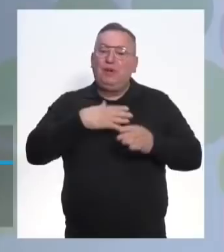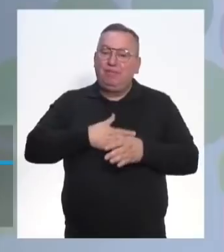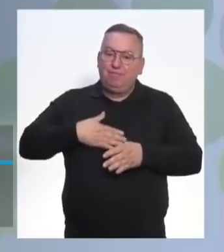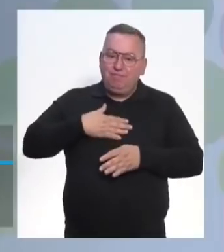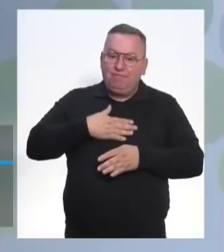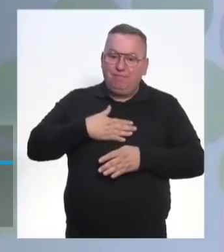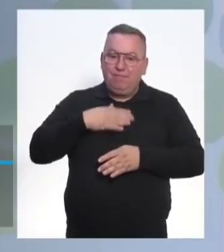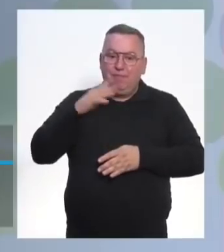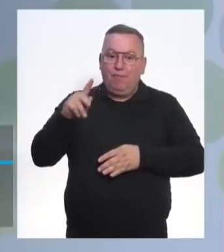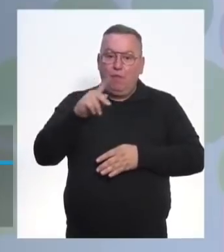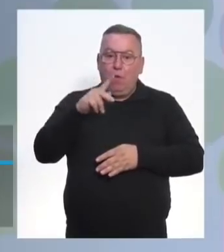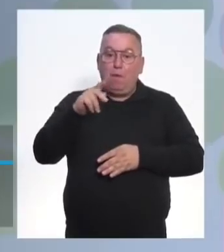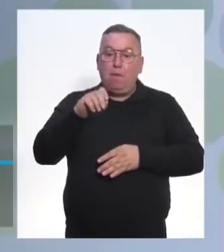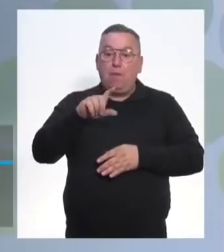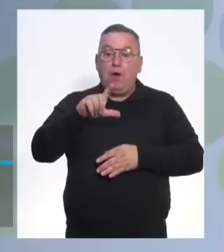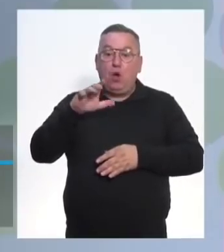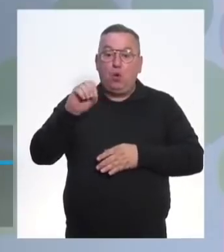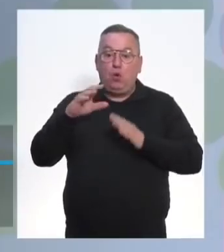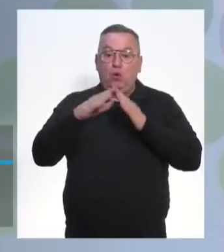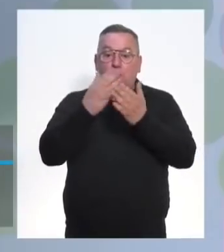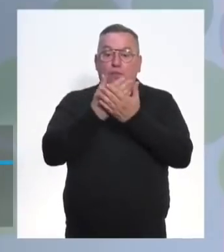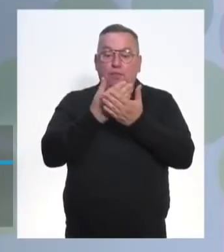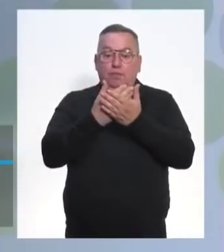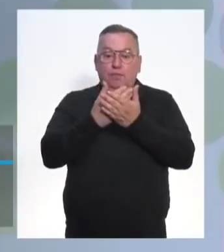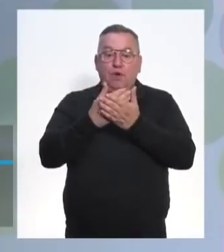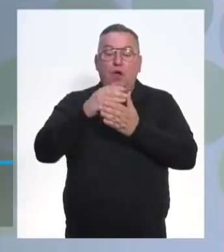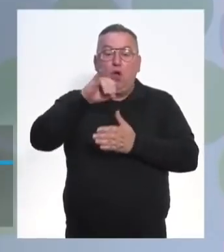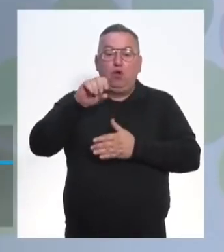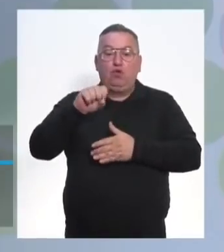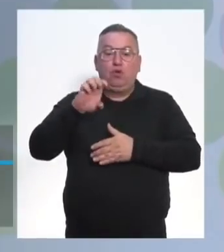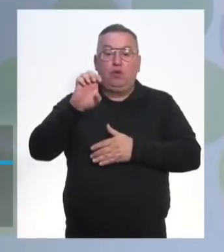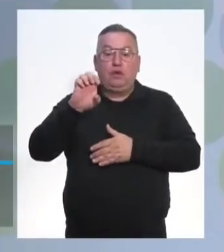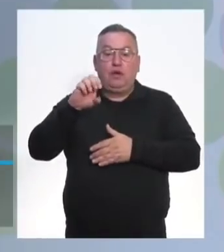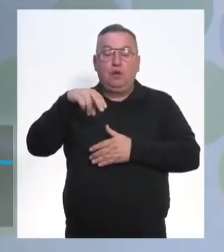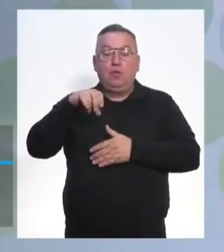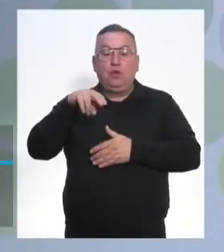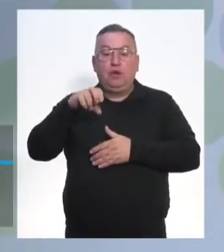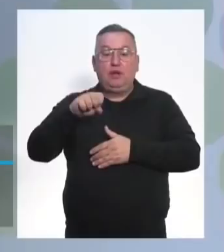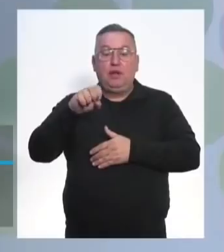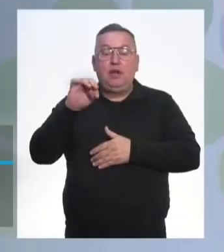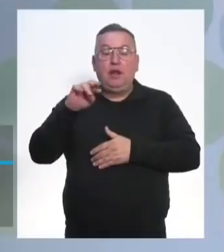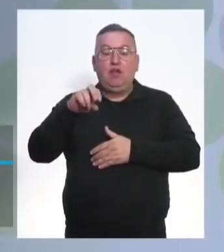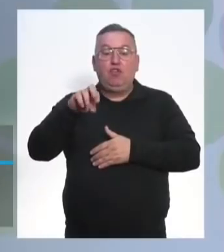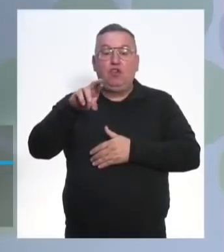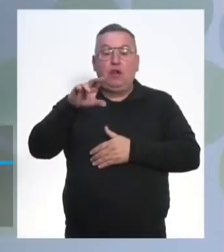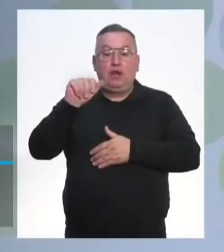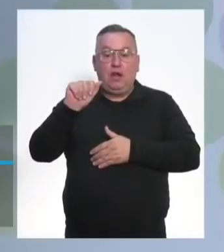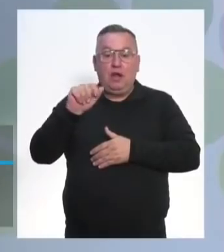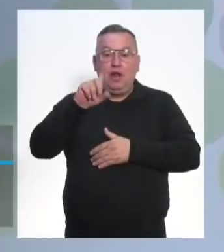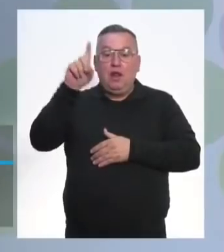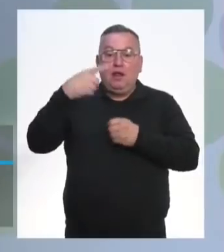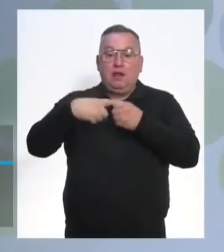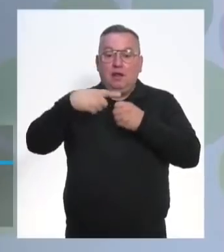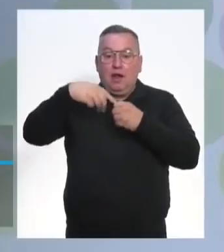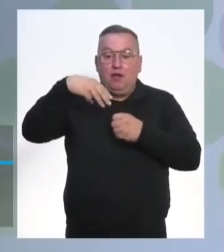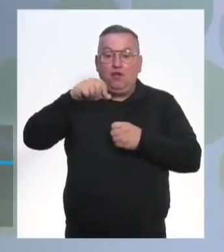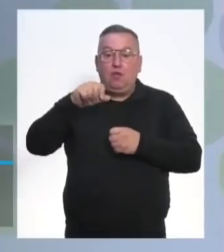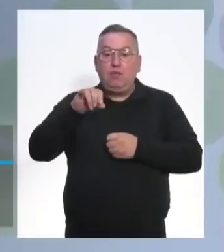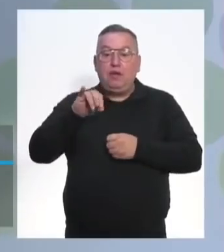agradecer professor Paulo, da Escola Estadual José Muniz Teixeira, de Miracatu, está